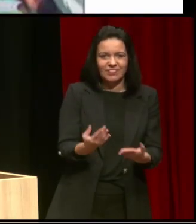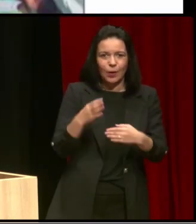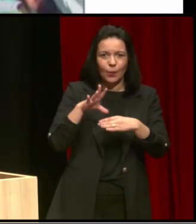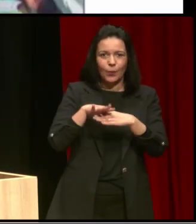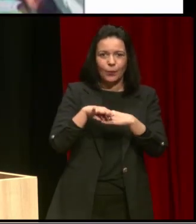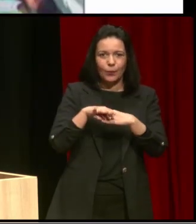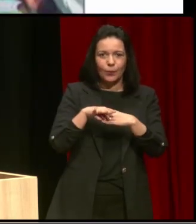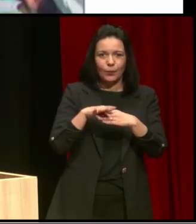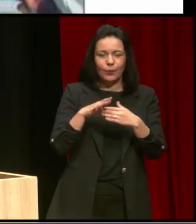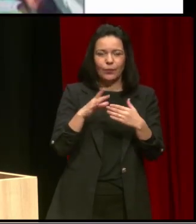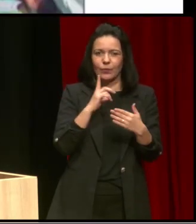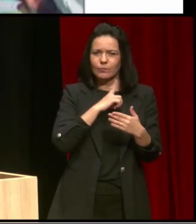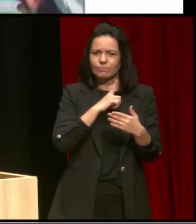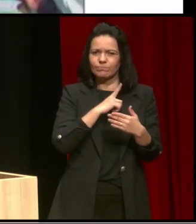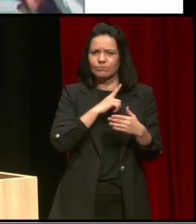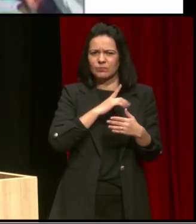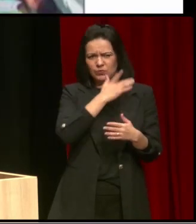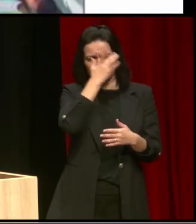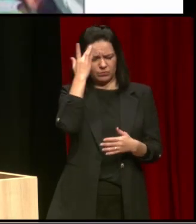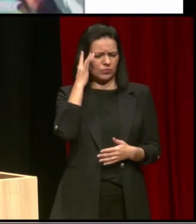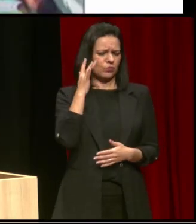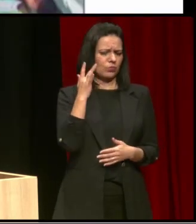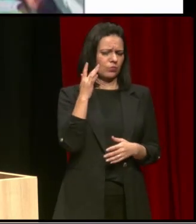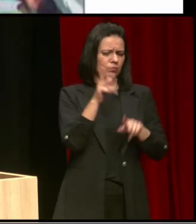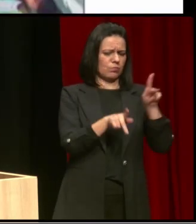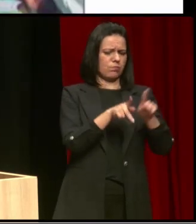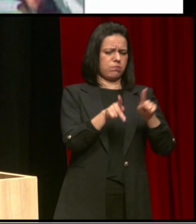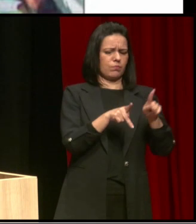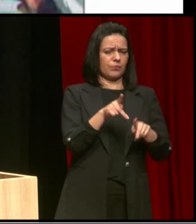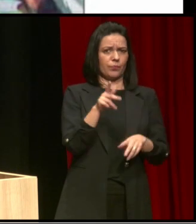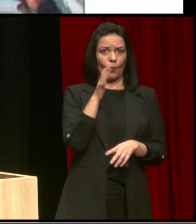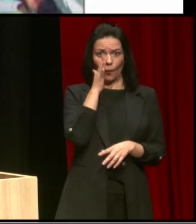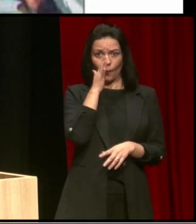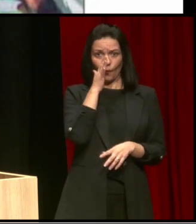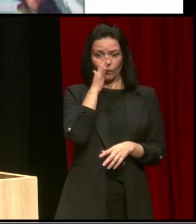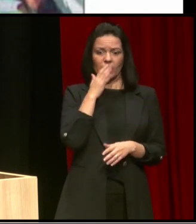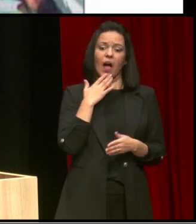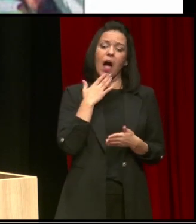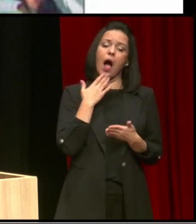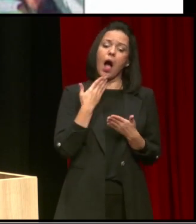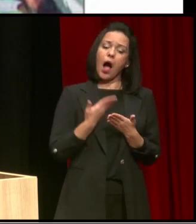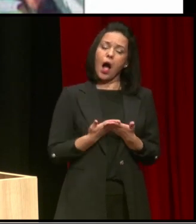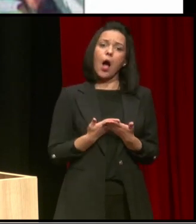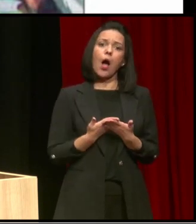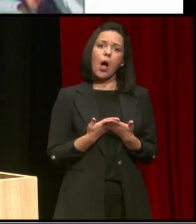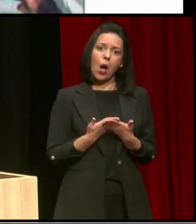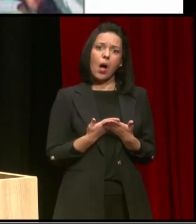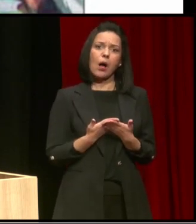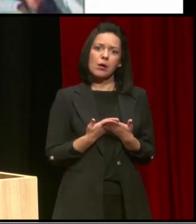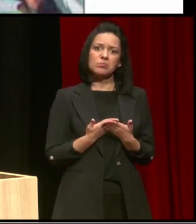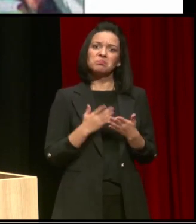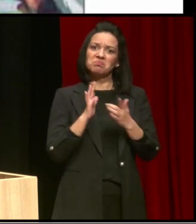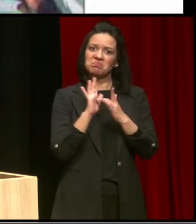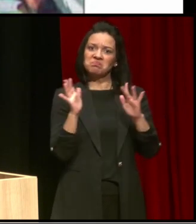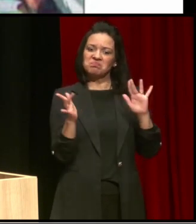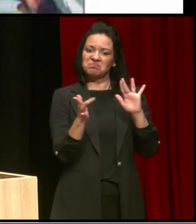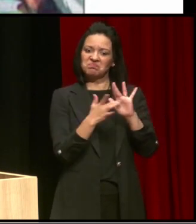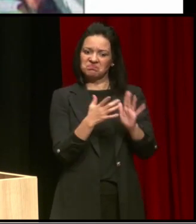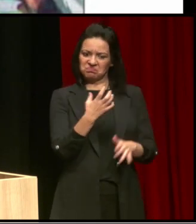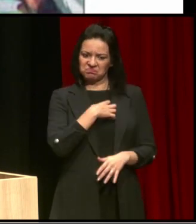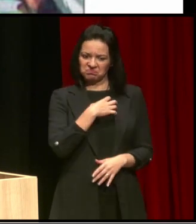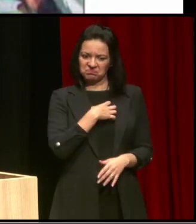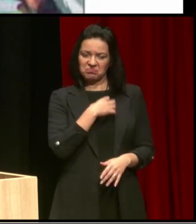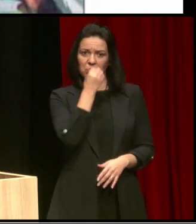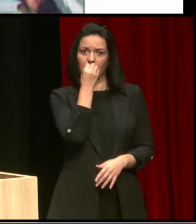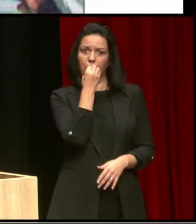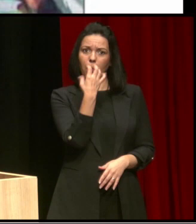povo, né, ficava muito admirado dizendo, tudo ele tem feito muito bem, faz até os surdos ouvirem e